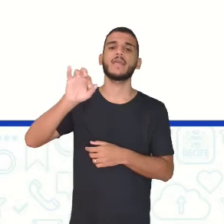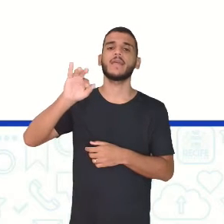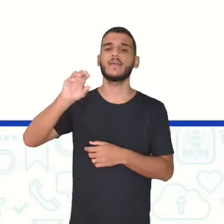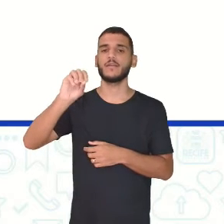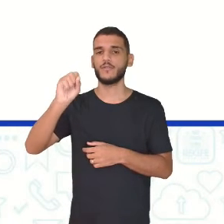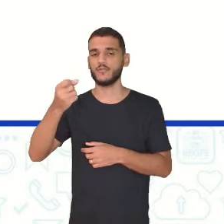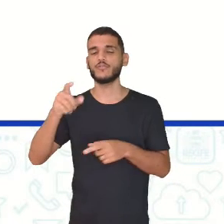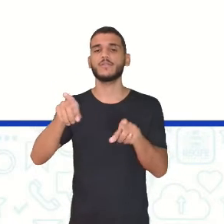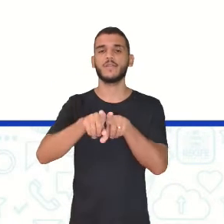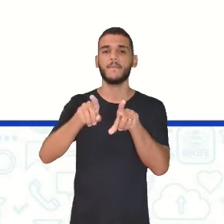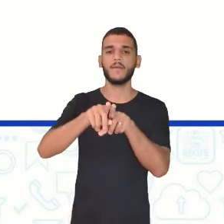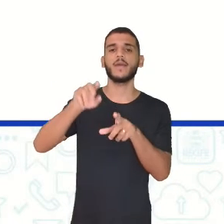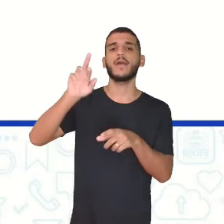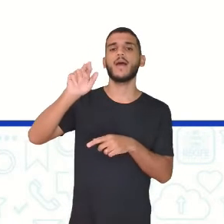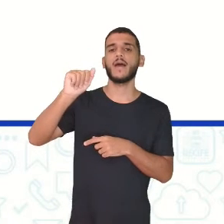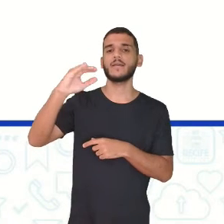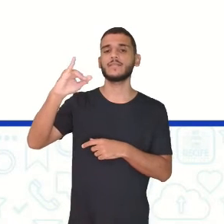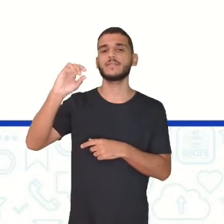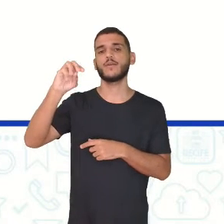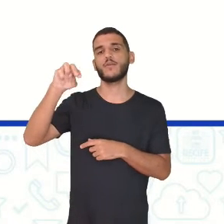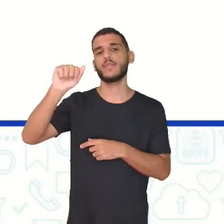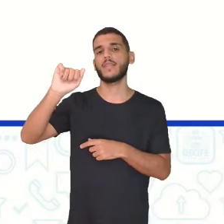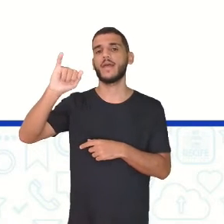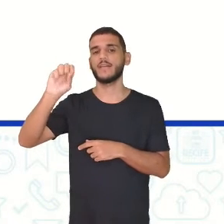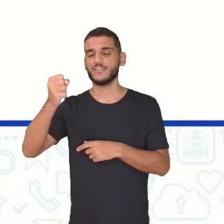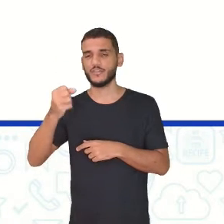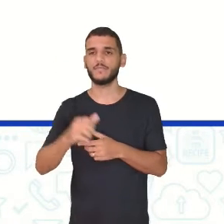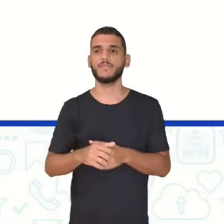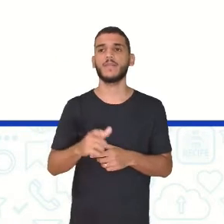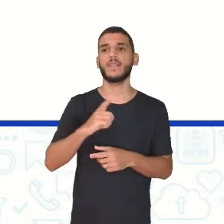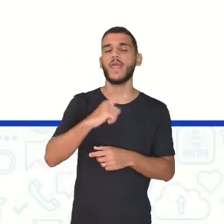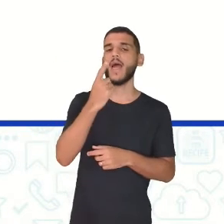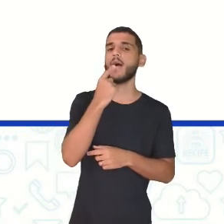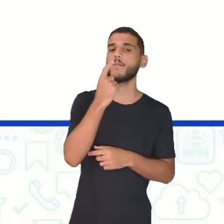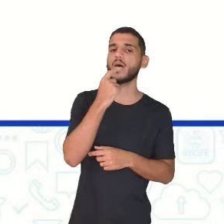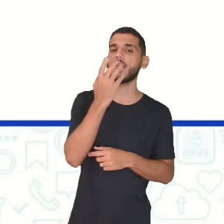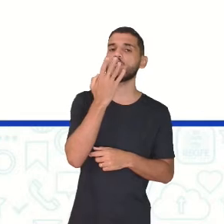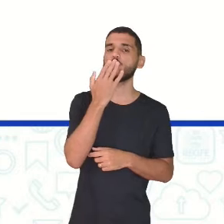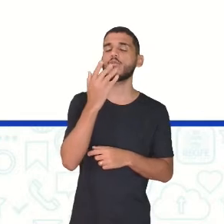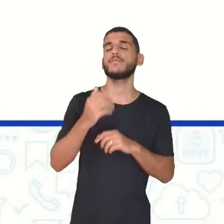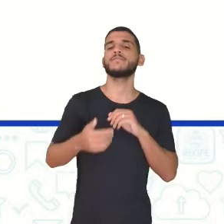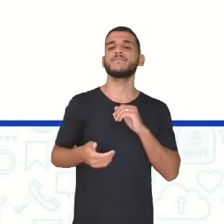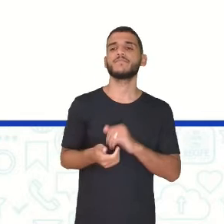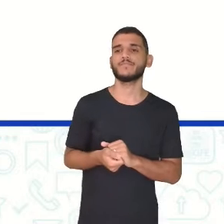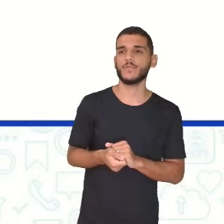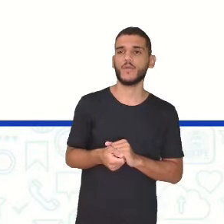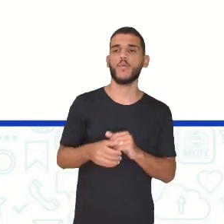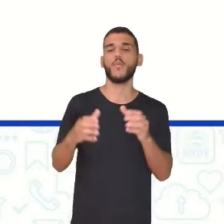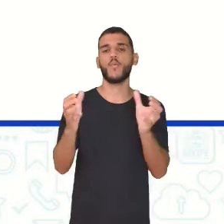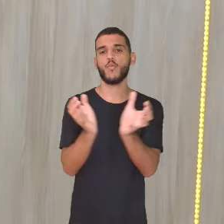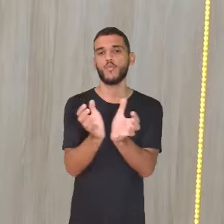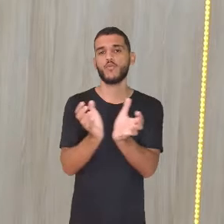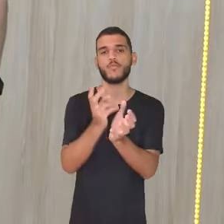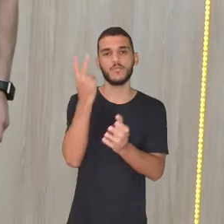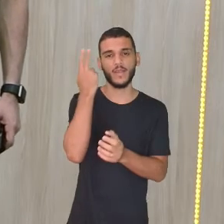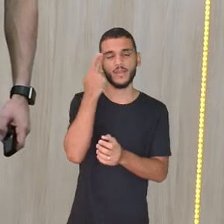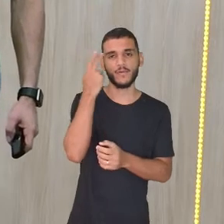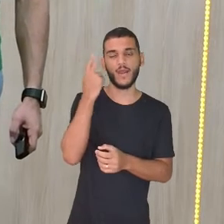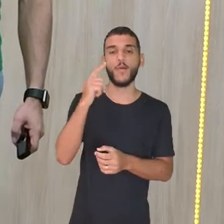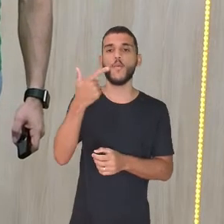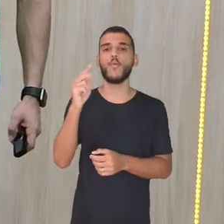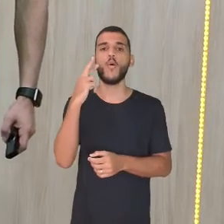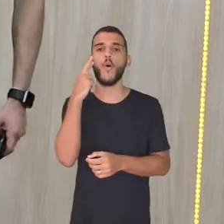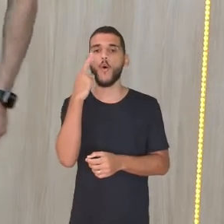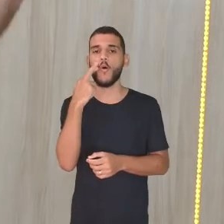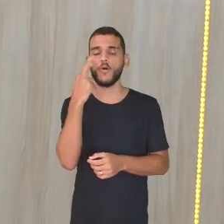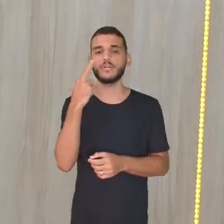racionais, certo? Então eu tenho aqui, ó, de amarelinho, o conjunto dos números naturais. De rosa, eu tenho o conjunto dos